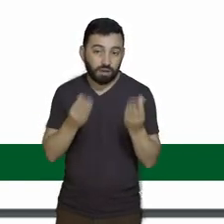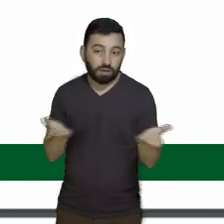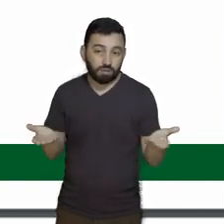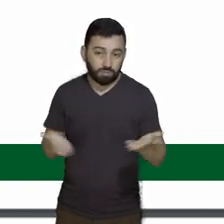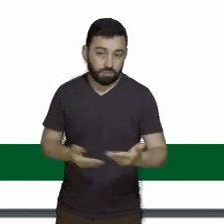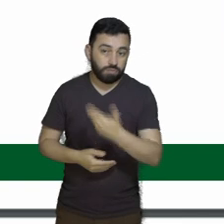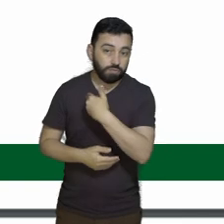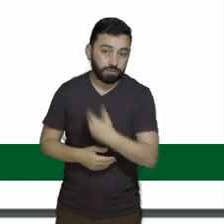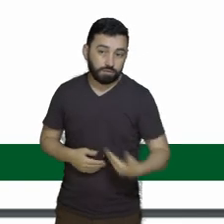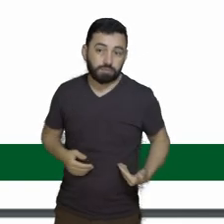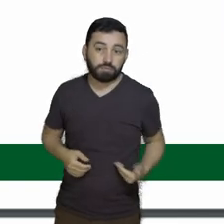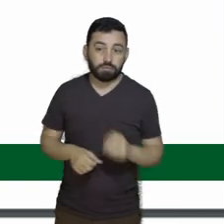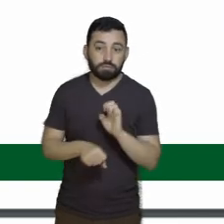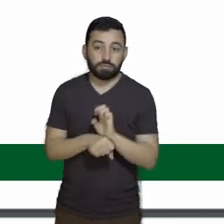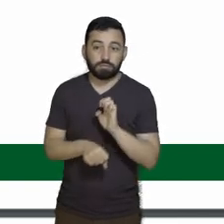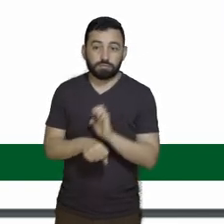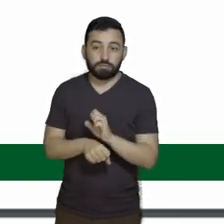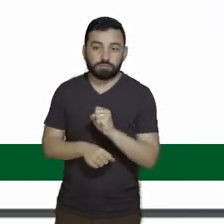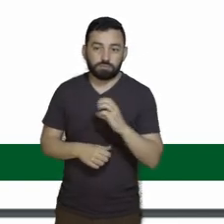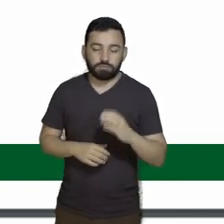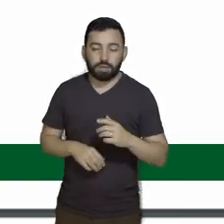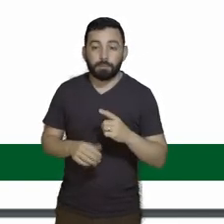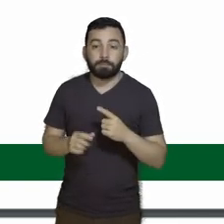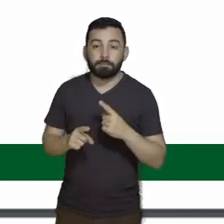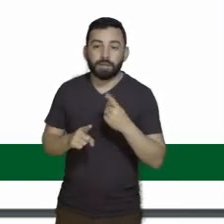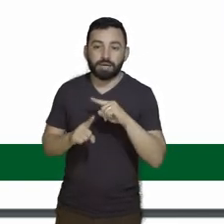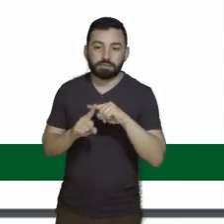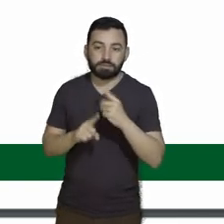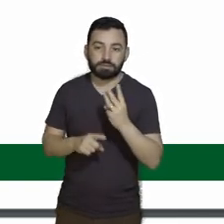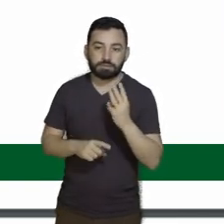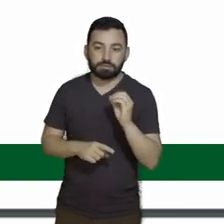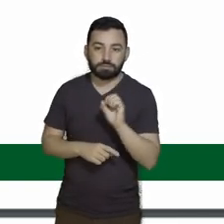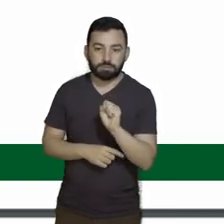do estado. Mais 30 segundos.